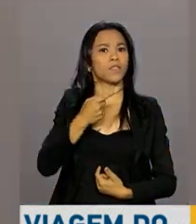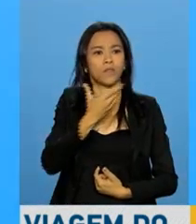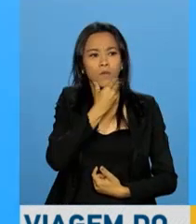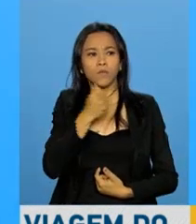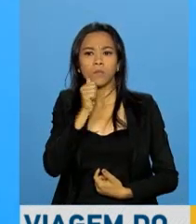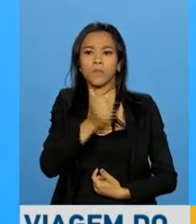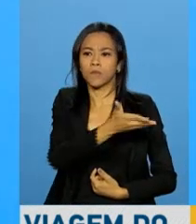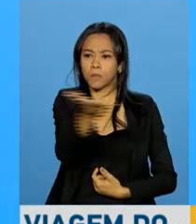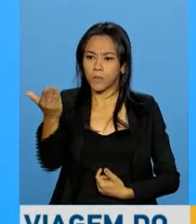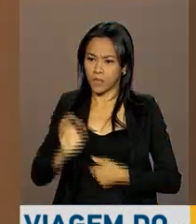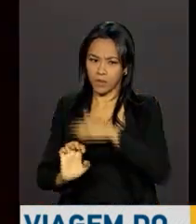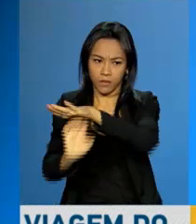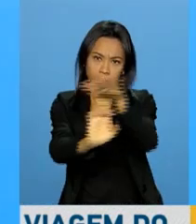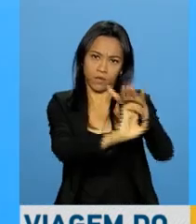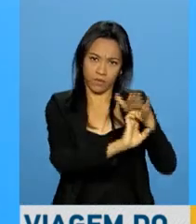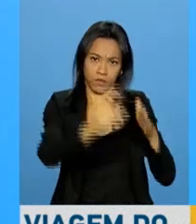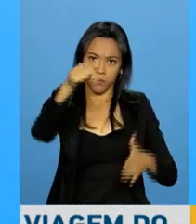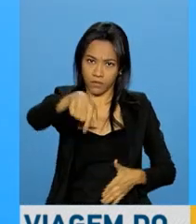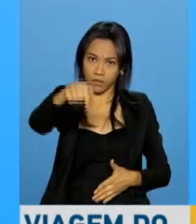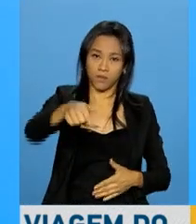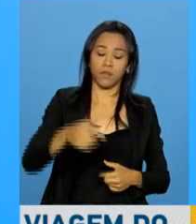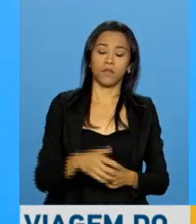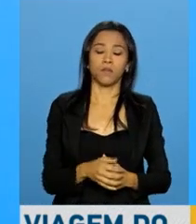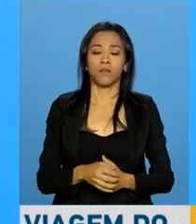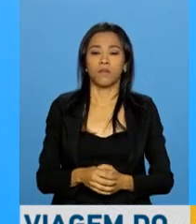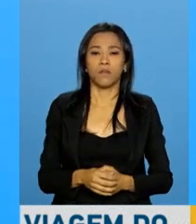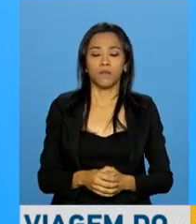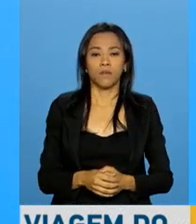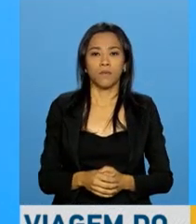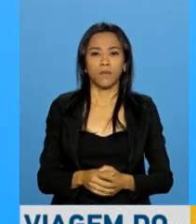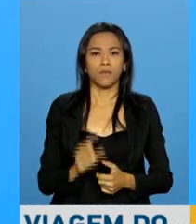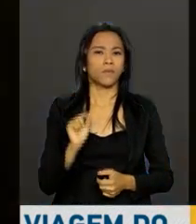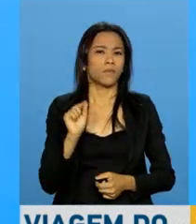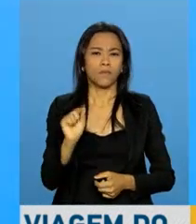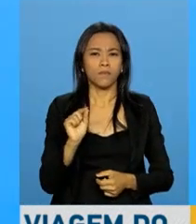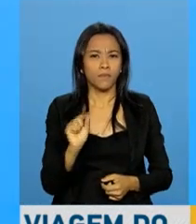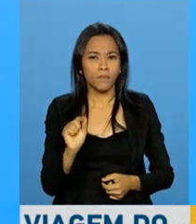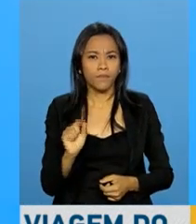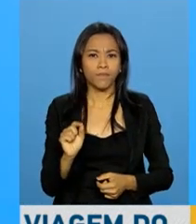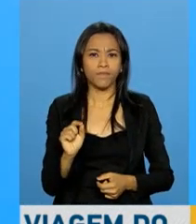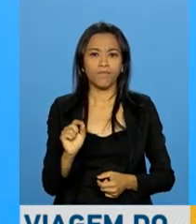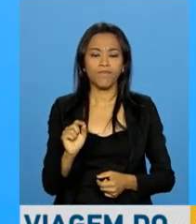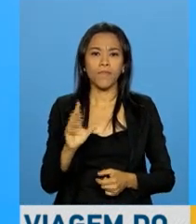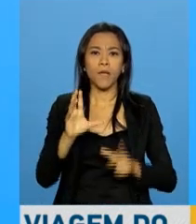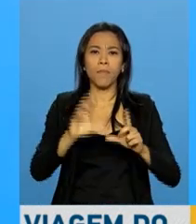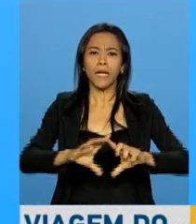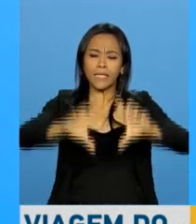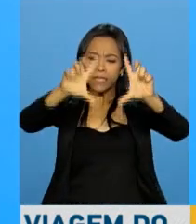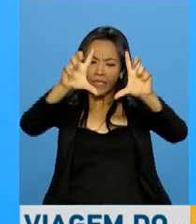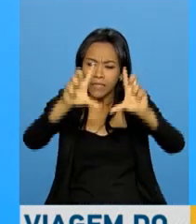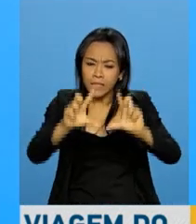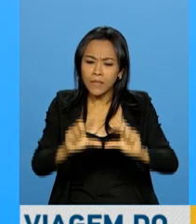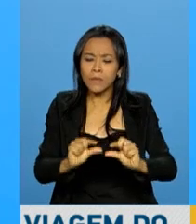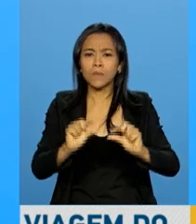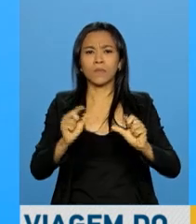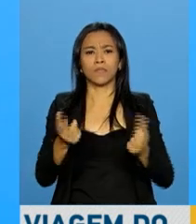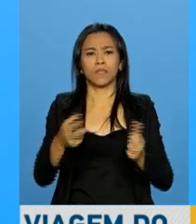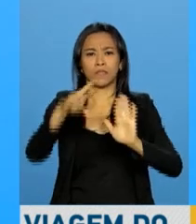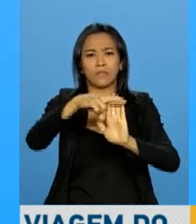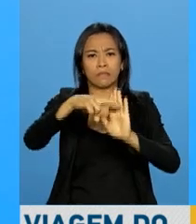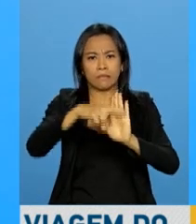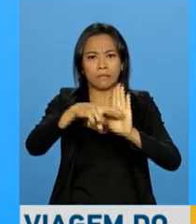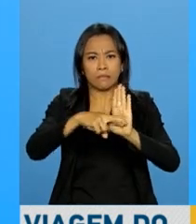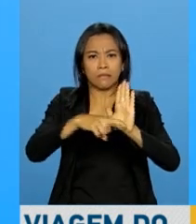empresários e empresárias, para viabilizar uma simplificação tributária